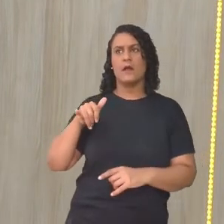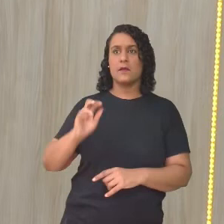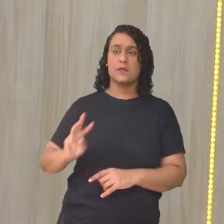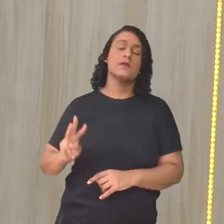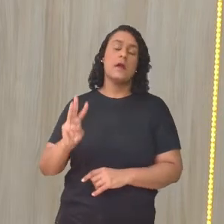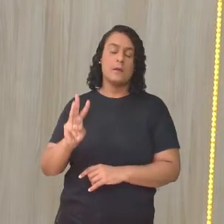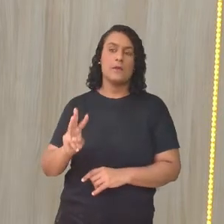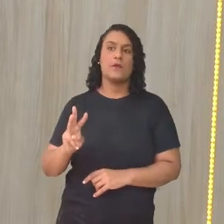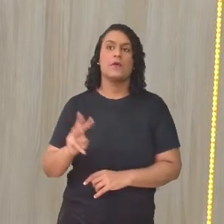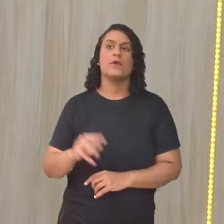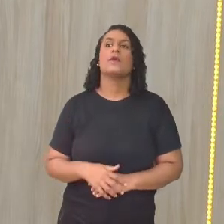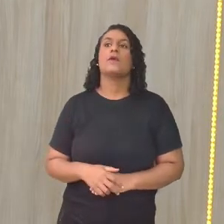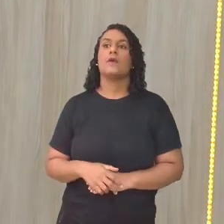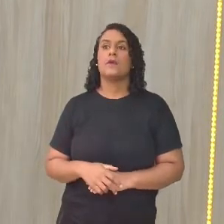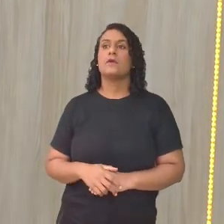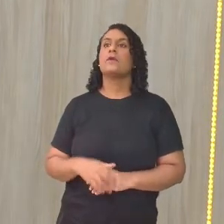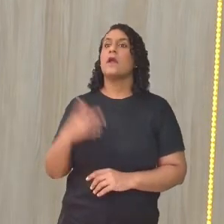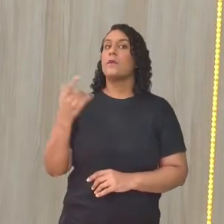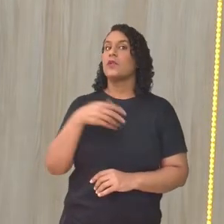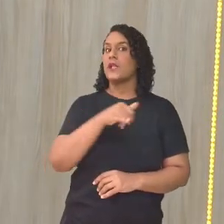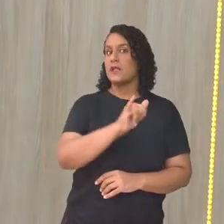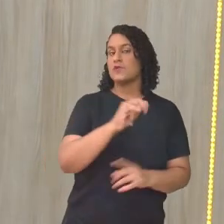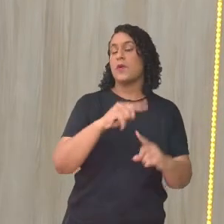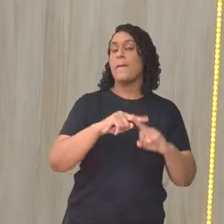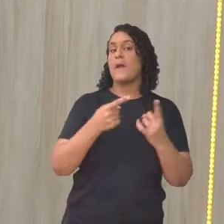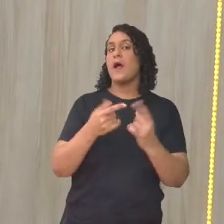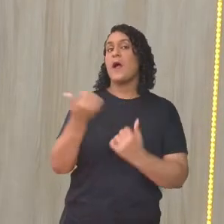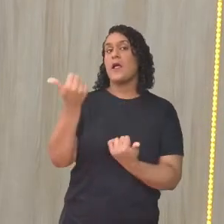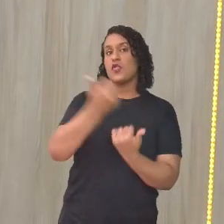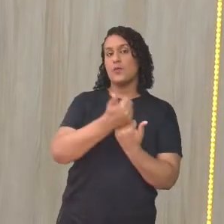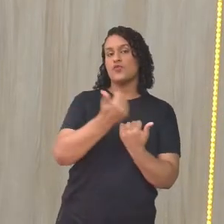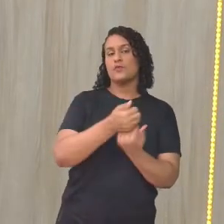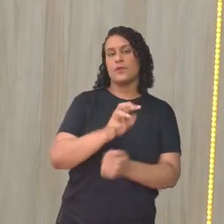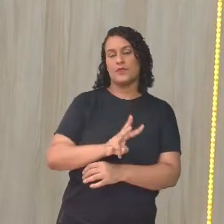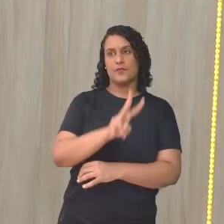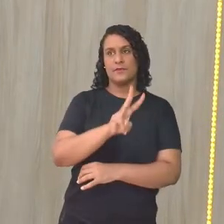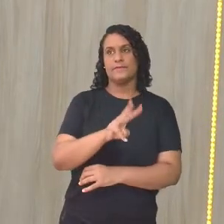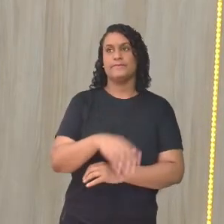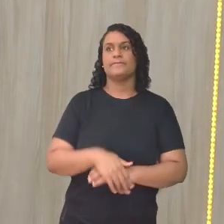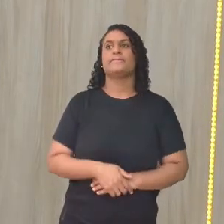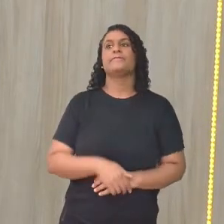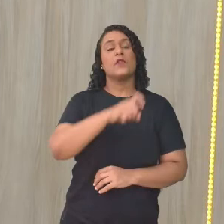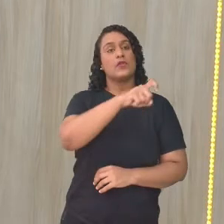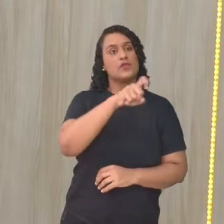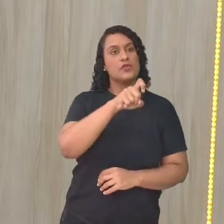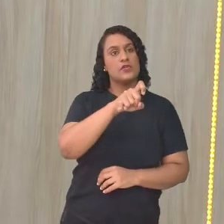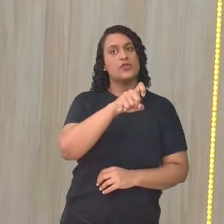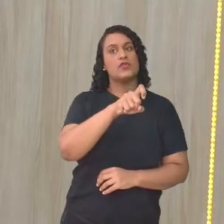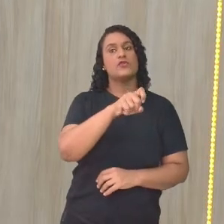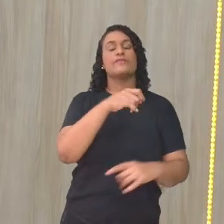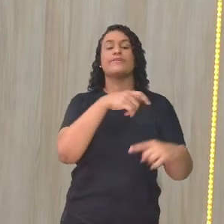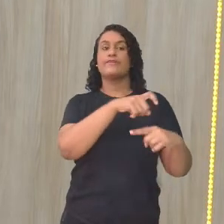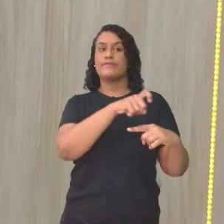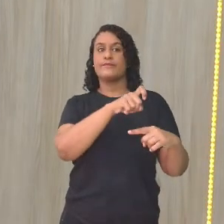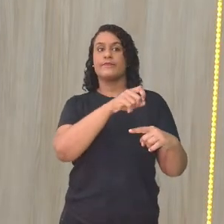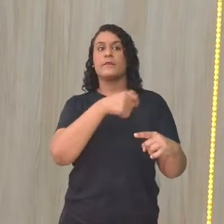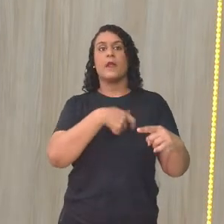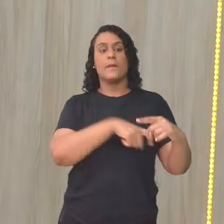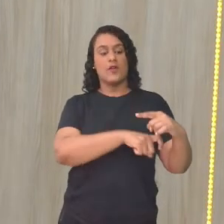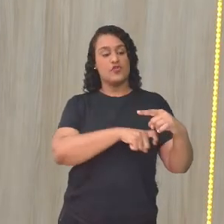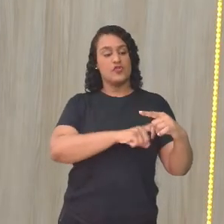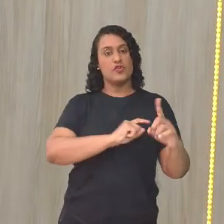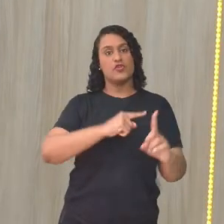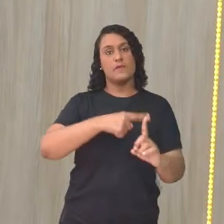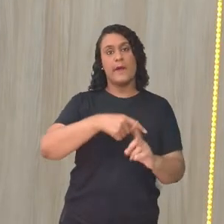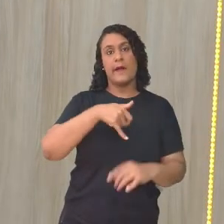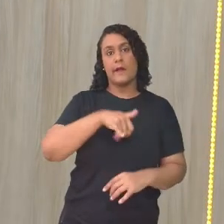com W. Aqui botou isso, mas aqui é W, tá bom? Então você aqui, ó, X está para X mais Y e Z está para Z